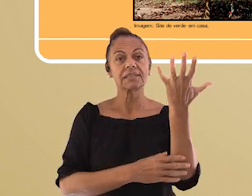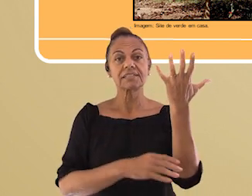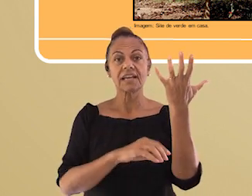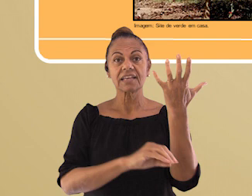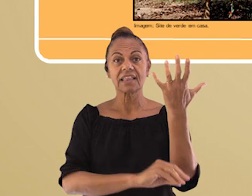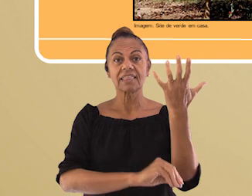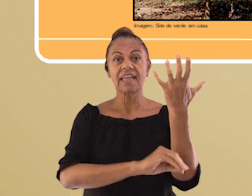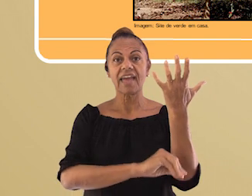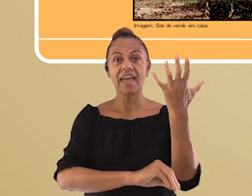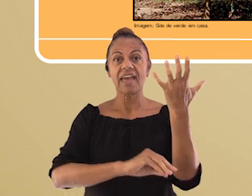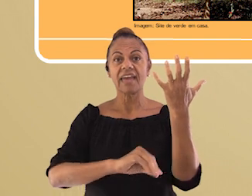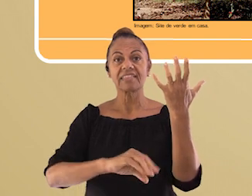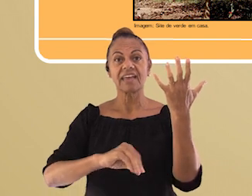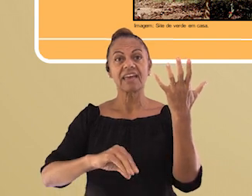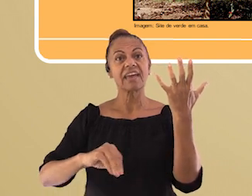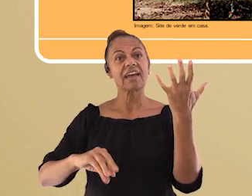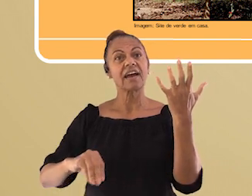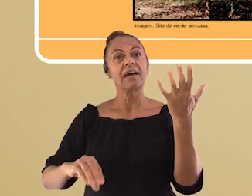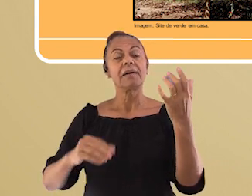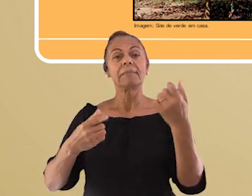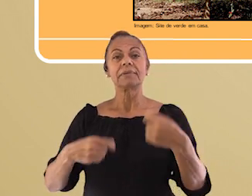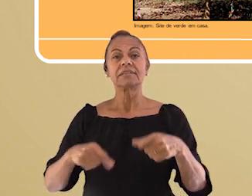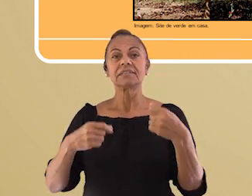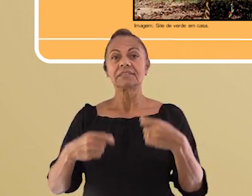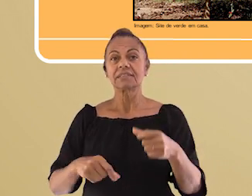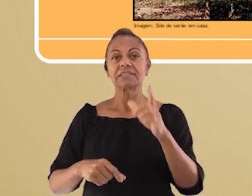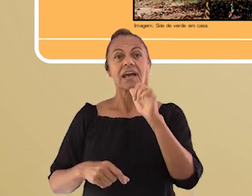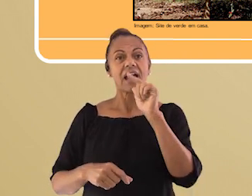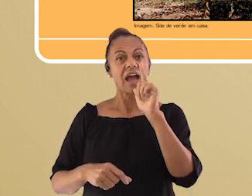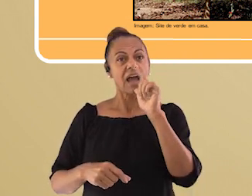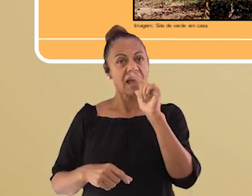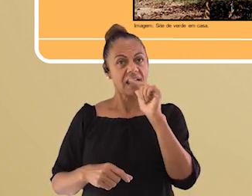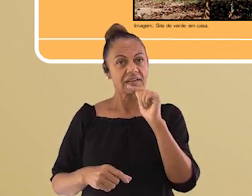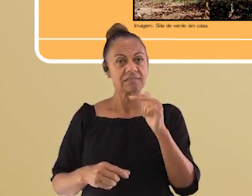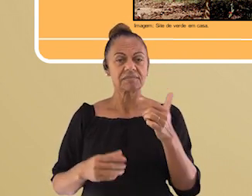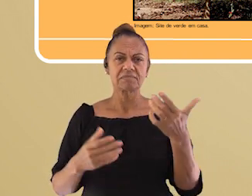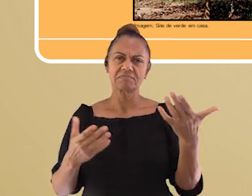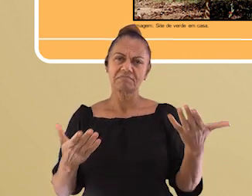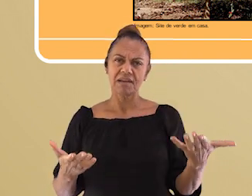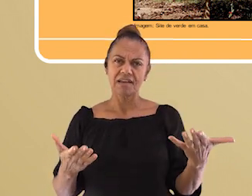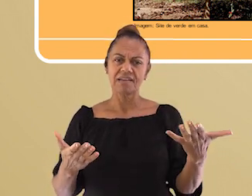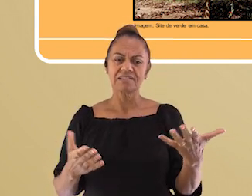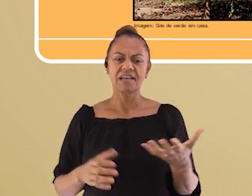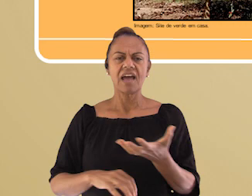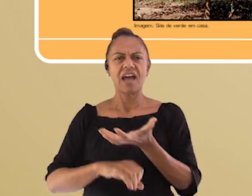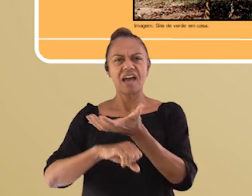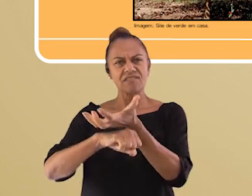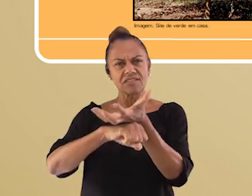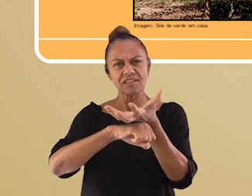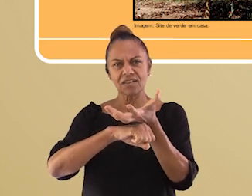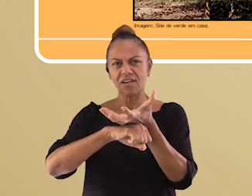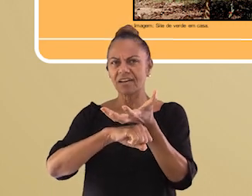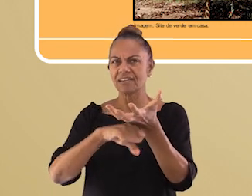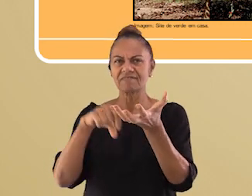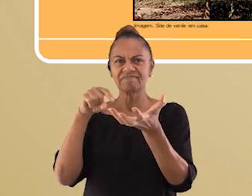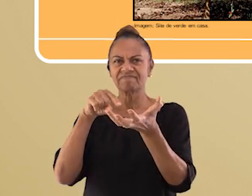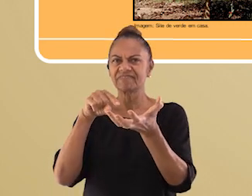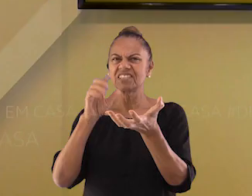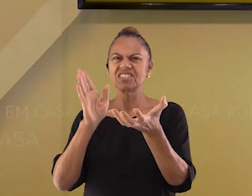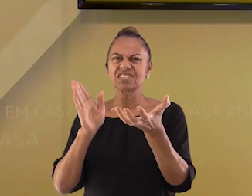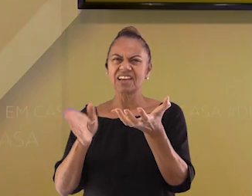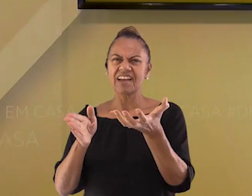sua sobrevivência, mas não tanto quanto uma Vitória régia, que é uma planta